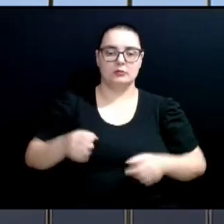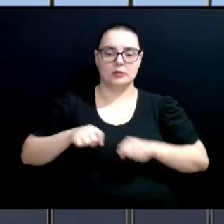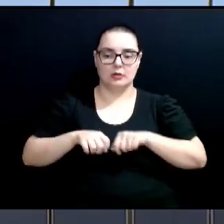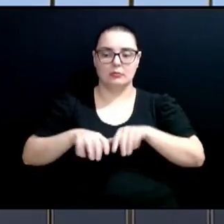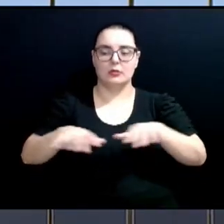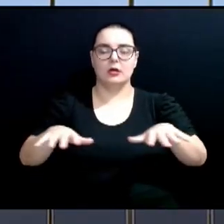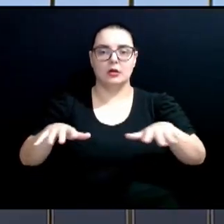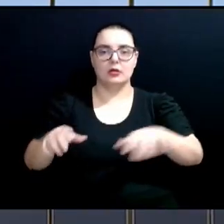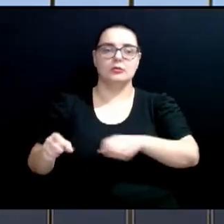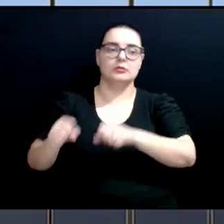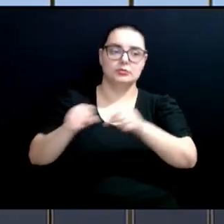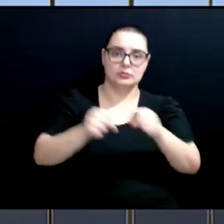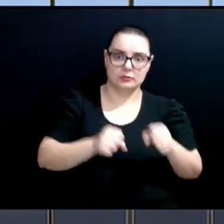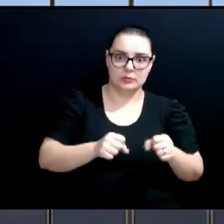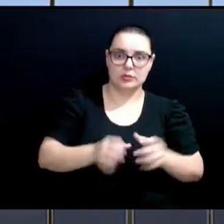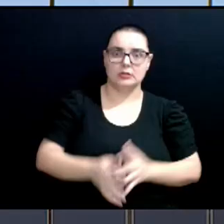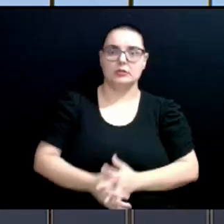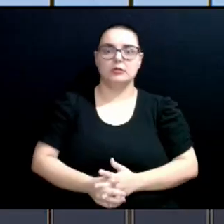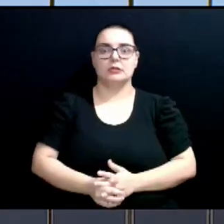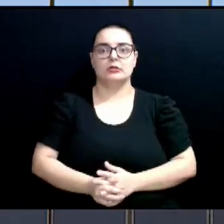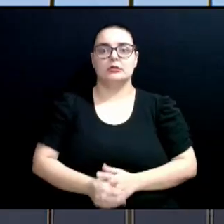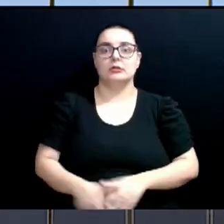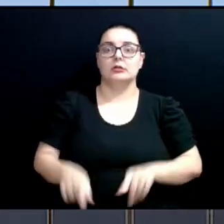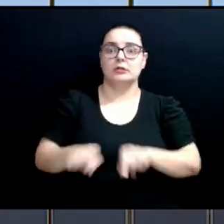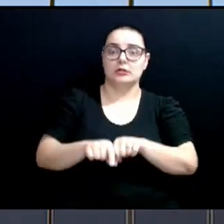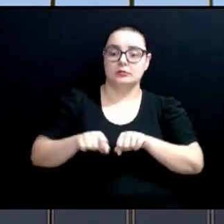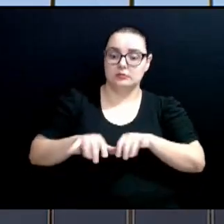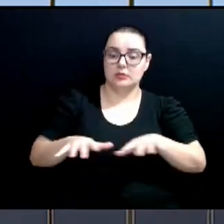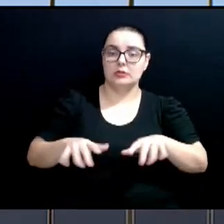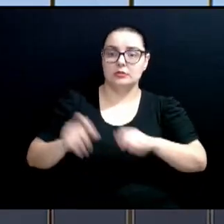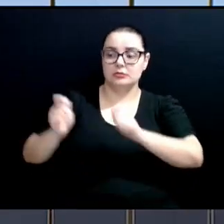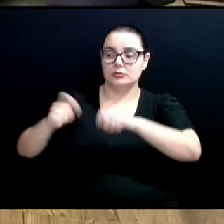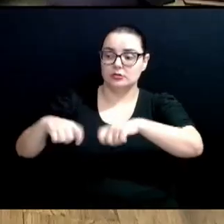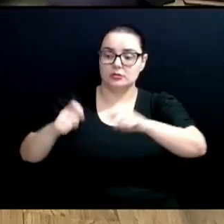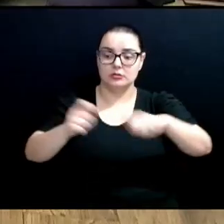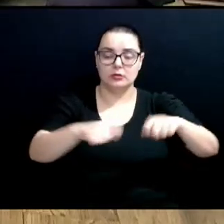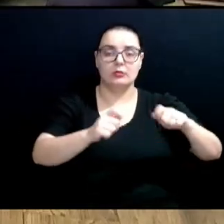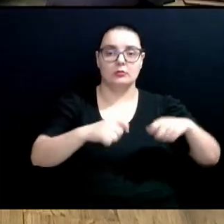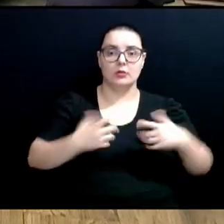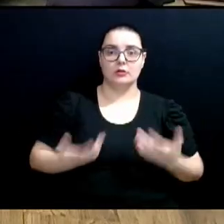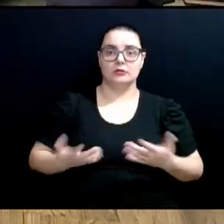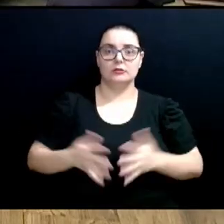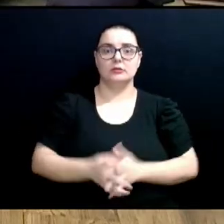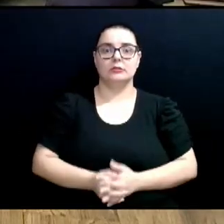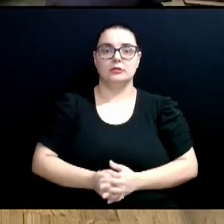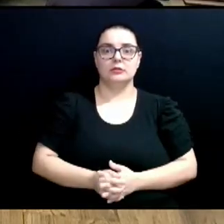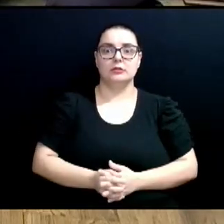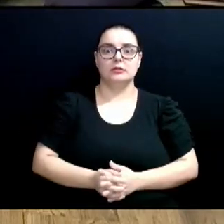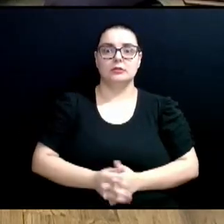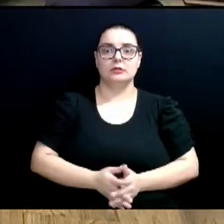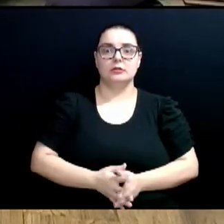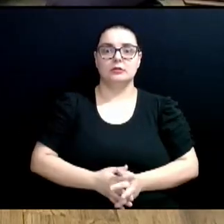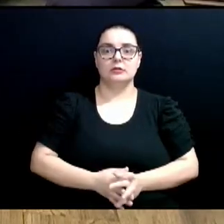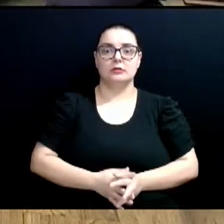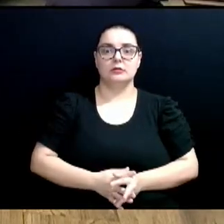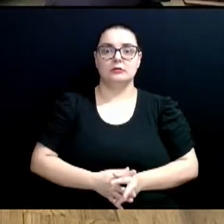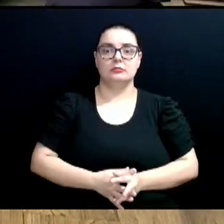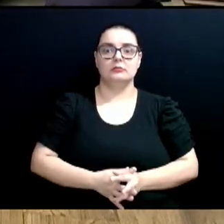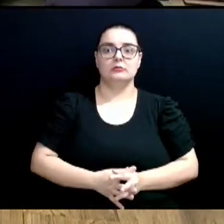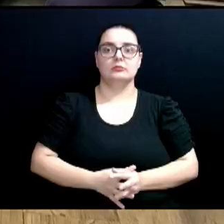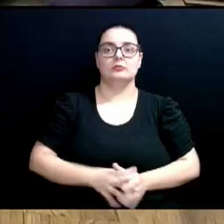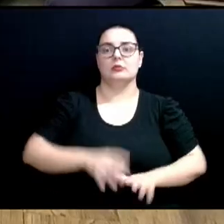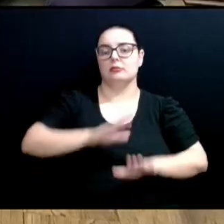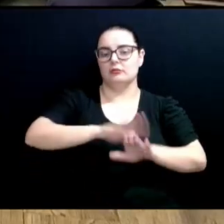poder e também uma distribuição de competências, ainda vista na Constituição do Brasil, por